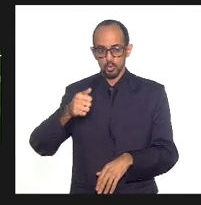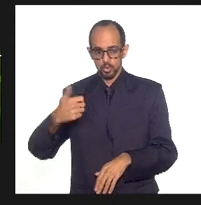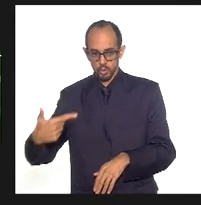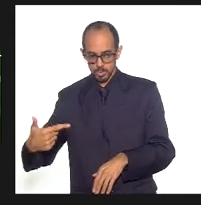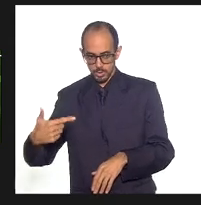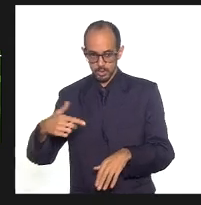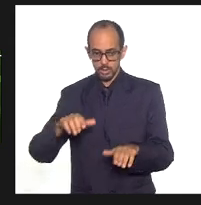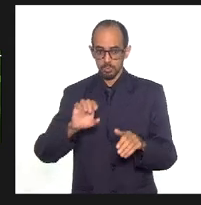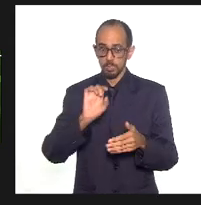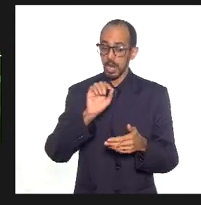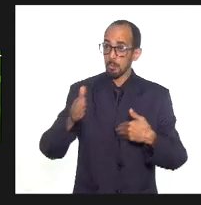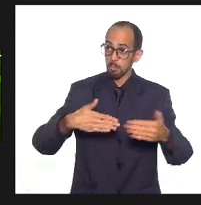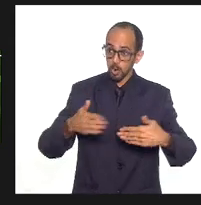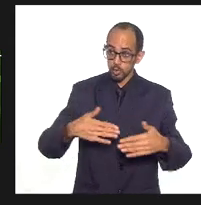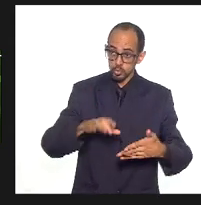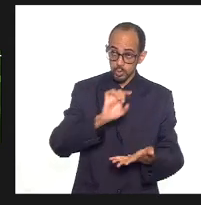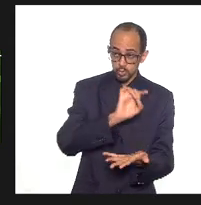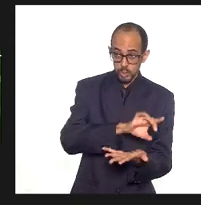Então,